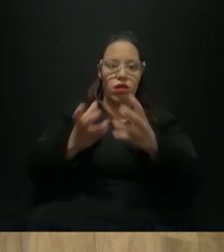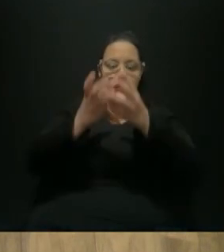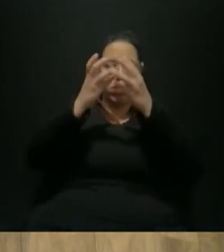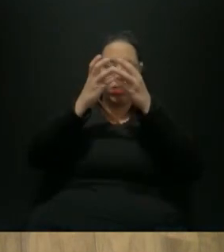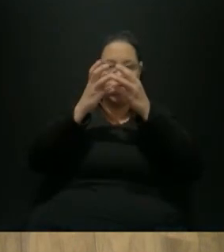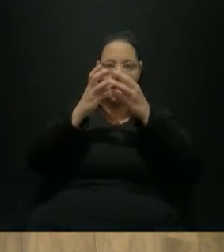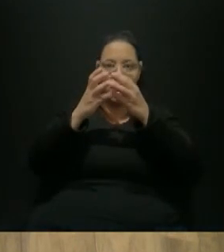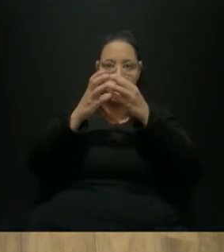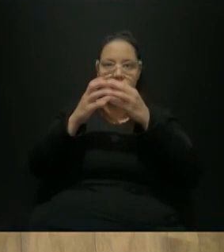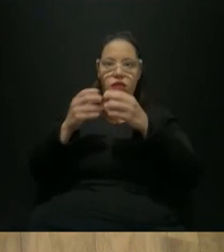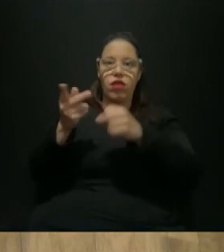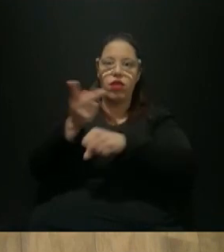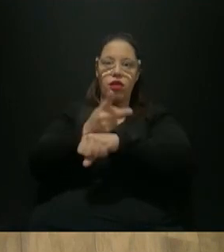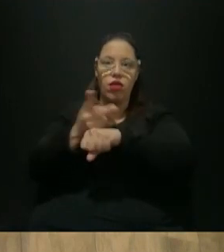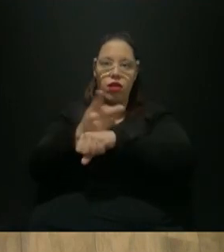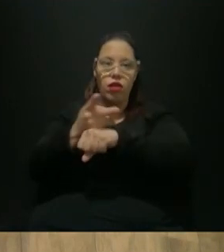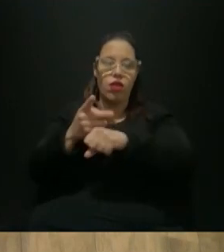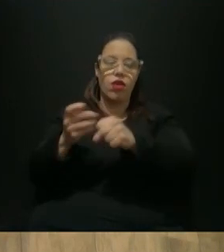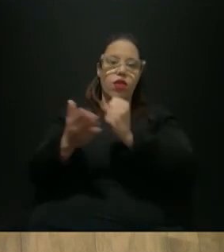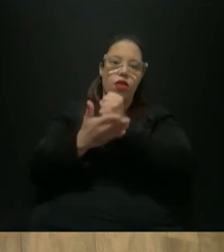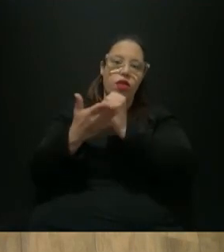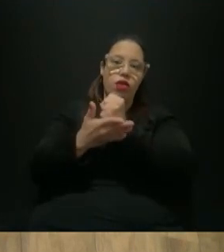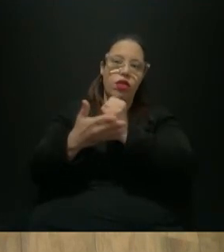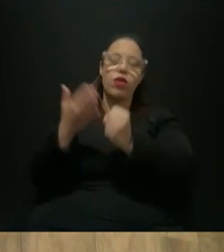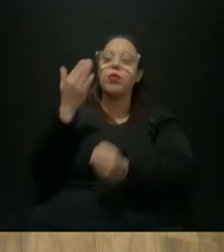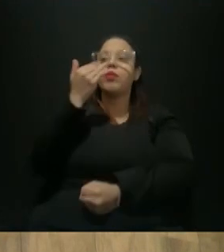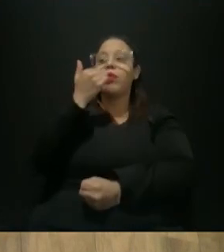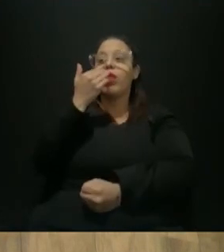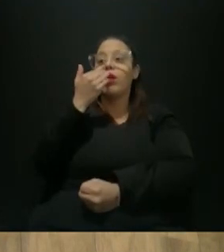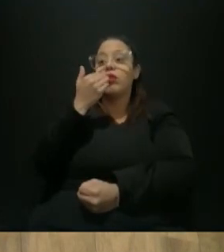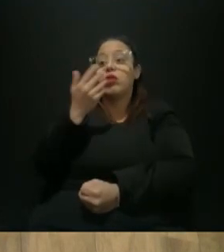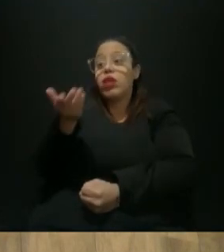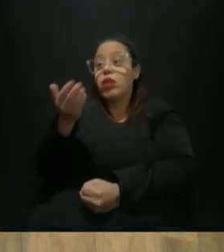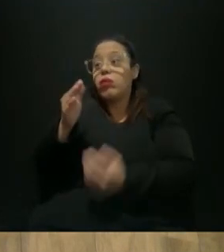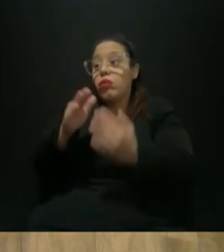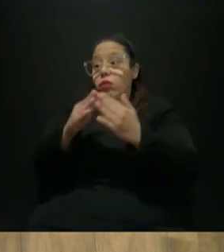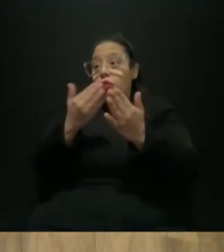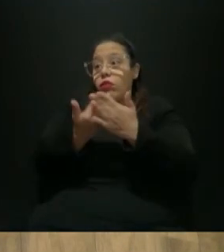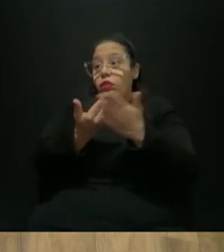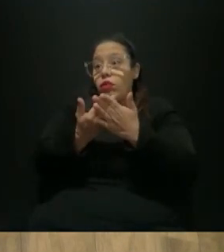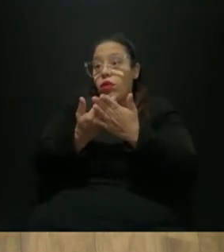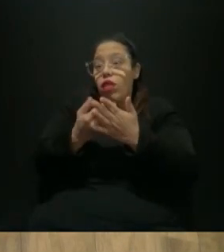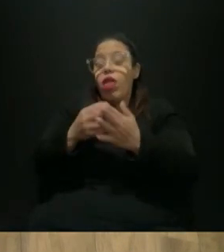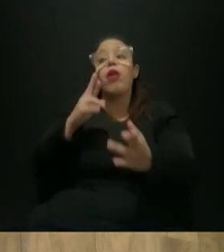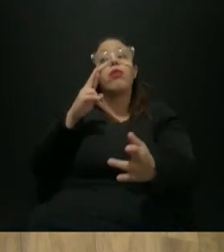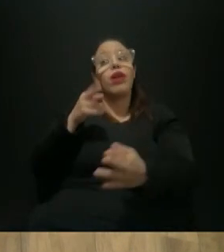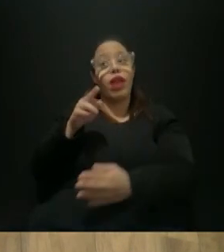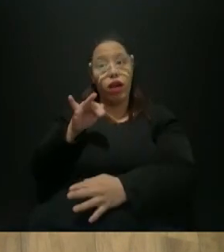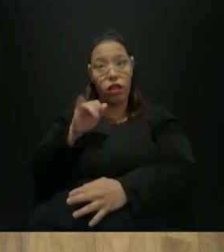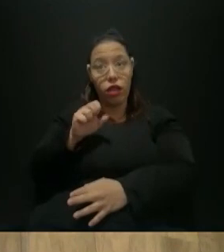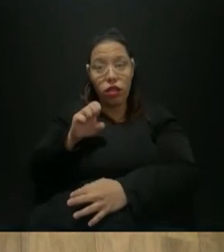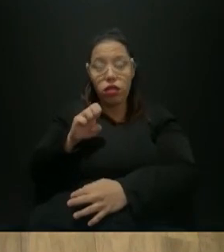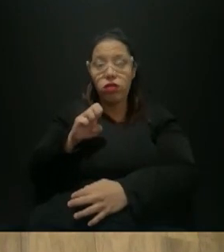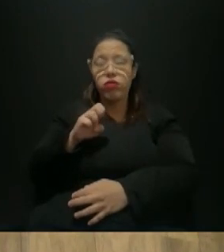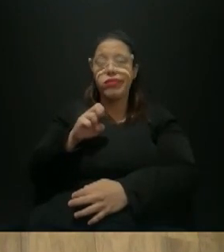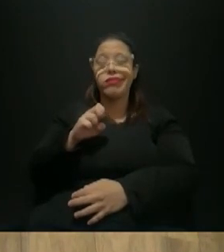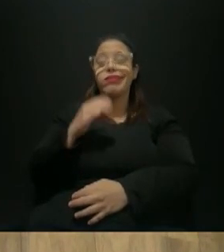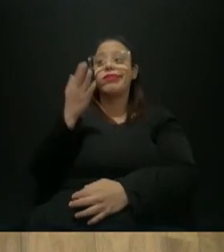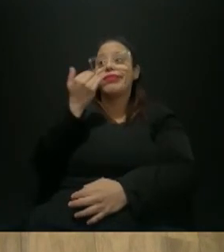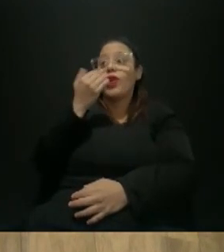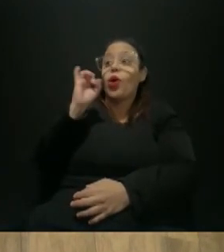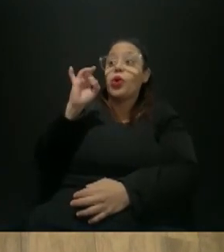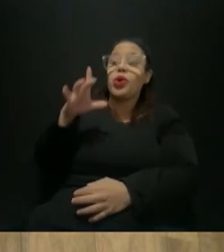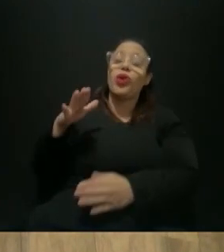cestas, já que essa criança não tinha um alimento na escola. Até porque isso é uma realidade que muitas crianças se alimentam na escola. E